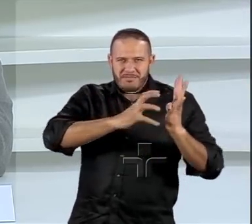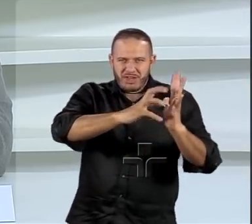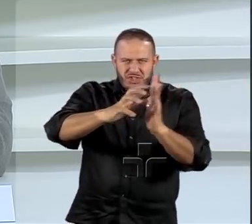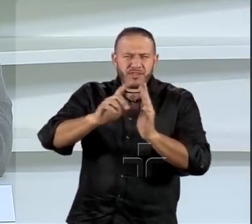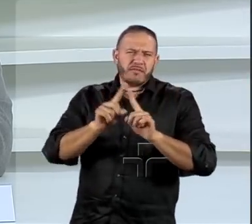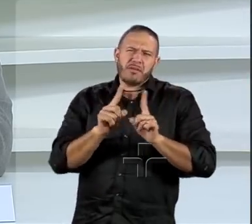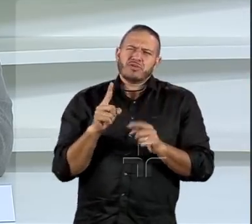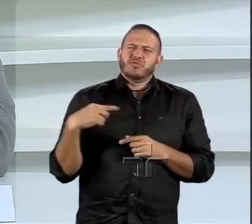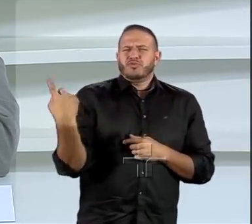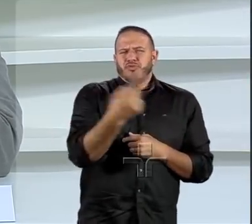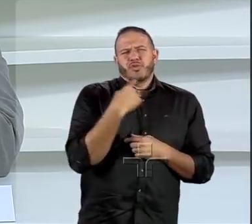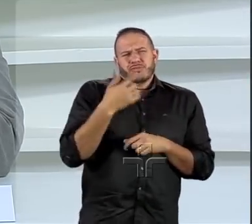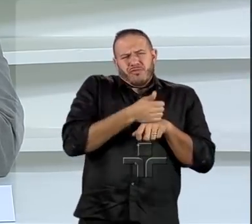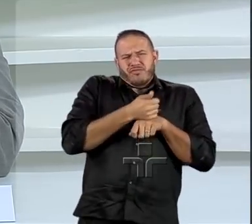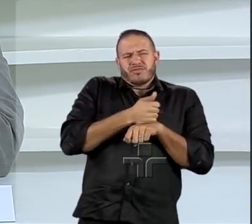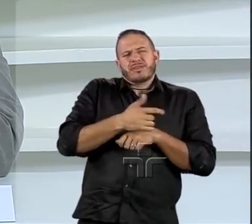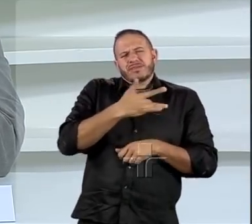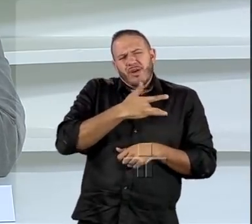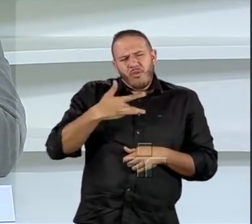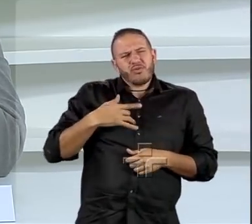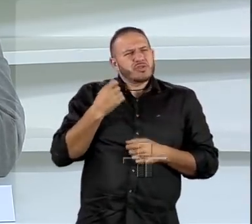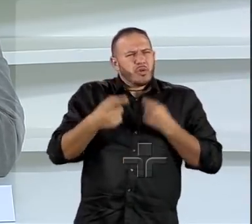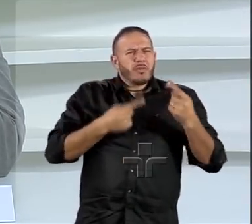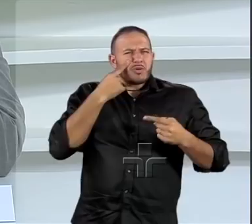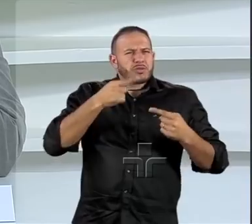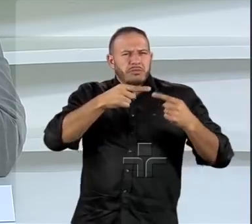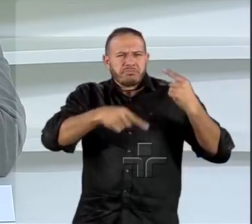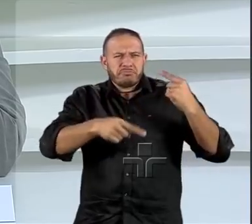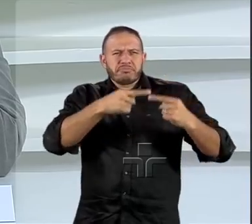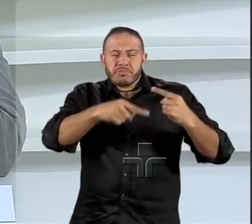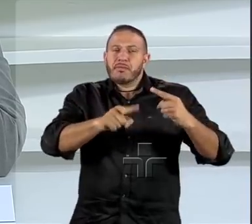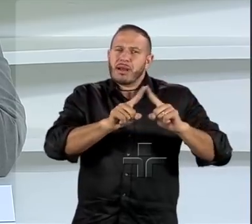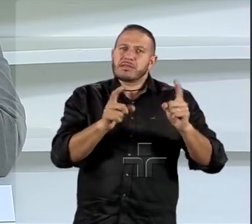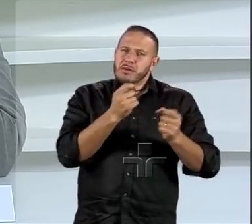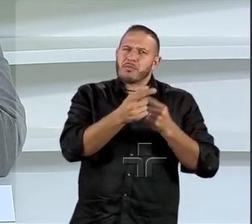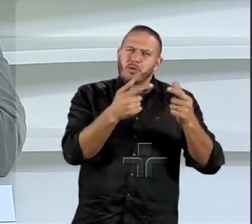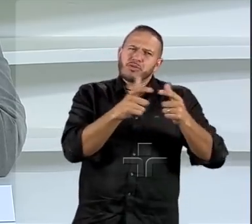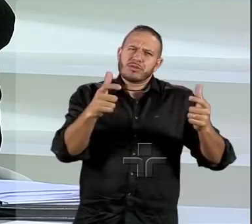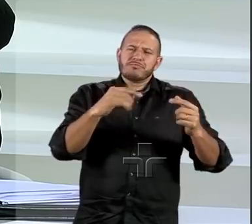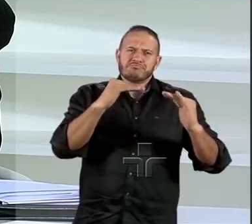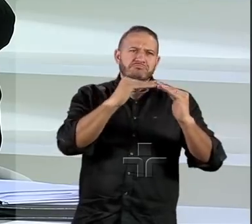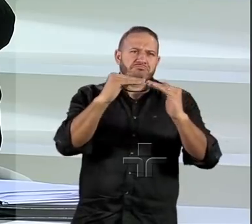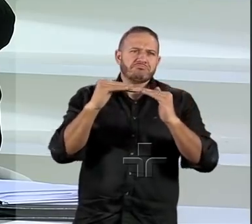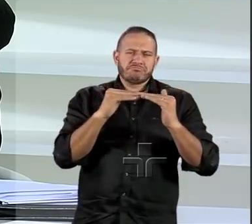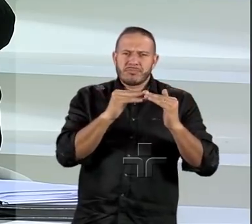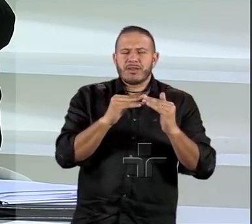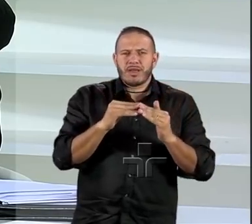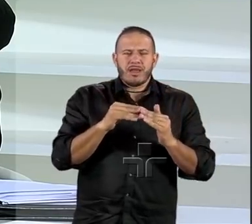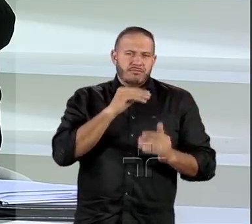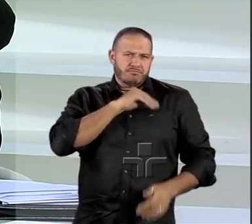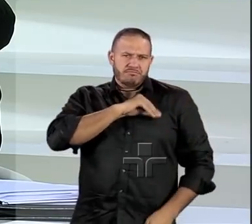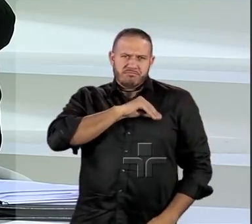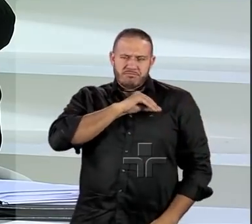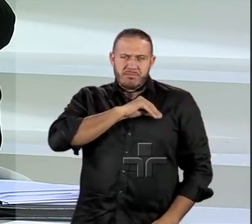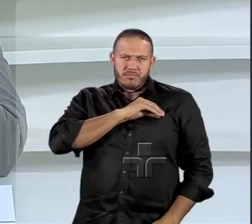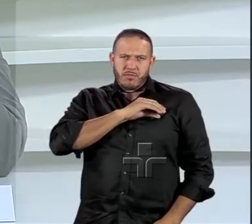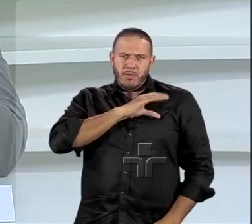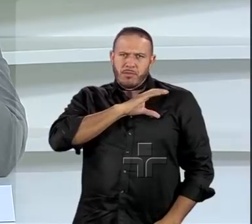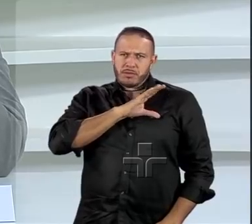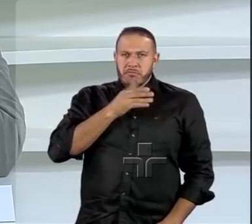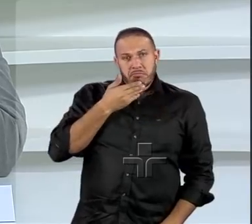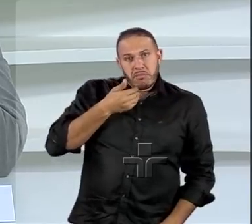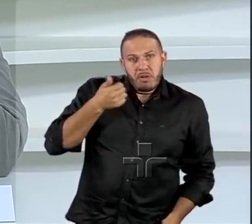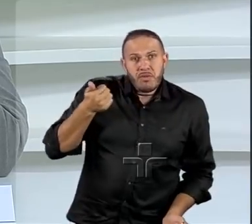temos algumas convergências, né? E acho que todos nós concordamos que o aumento da renda, a melhoria de condições de vida e de trabalho, que